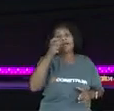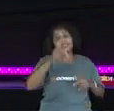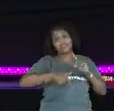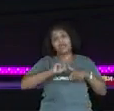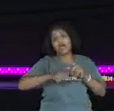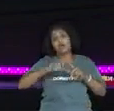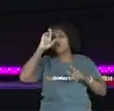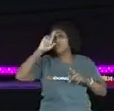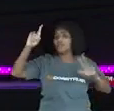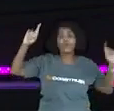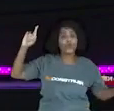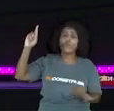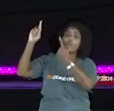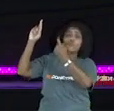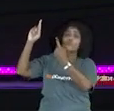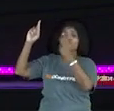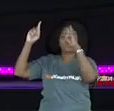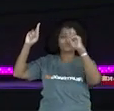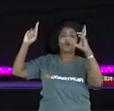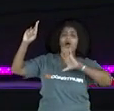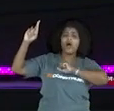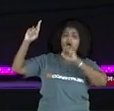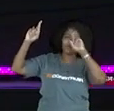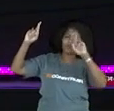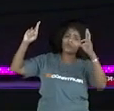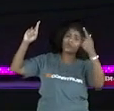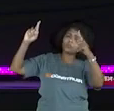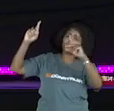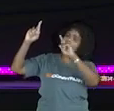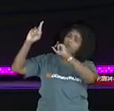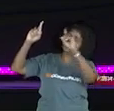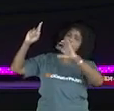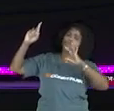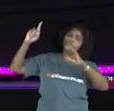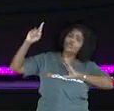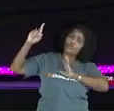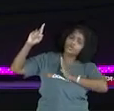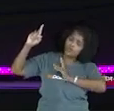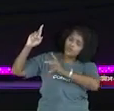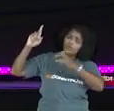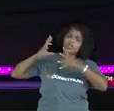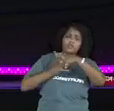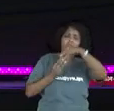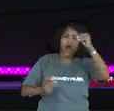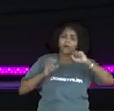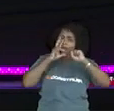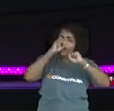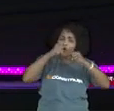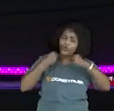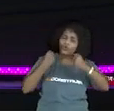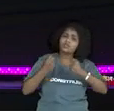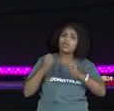é o único Senhor anos Senhor é de todo seu coração de toda sua alma e o todas as suas coisas